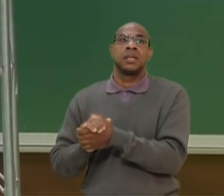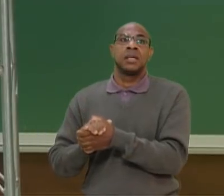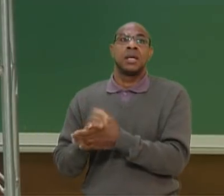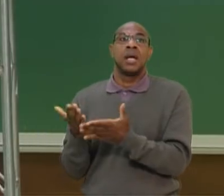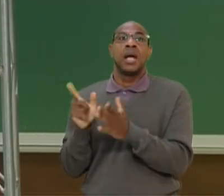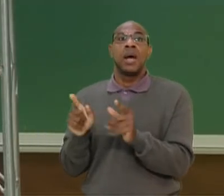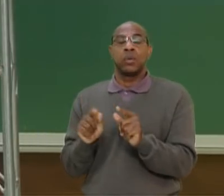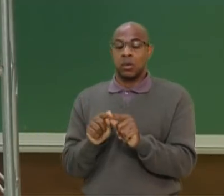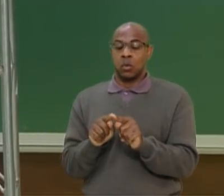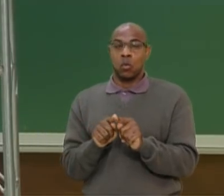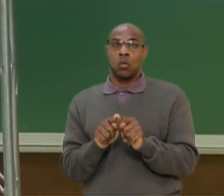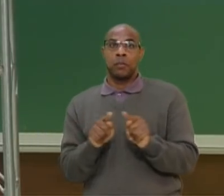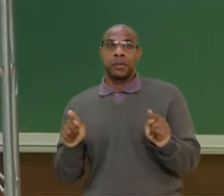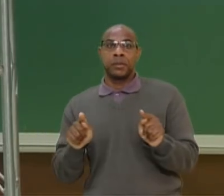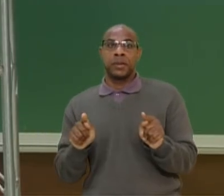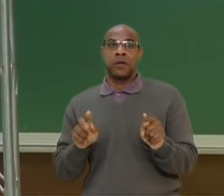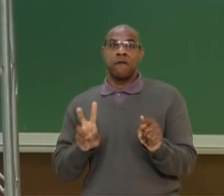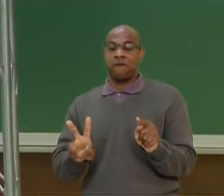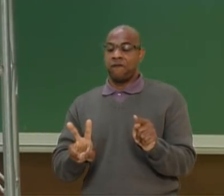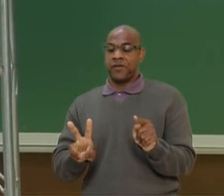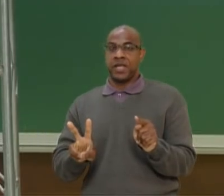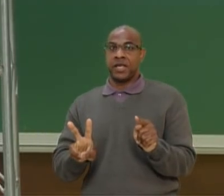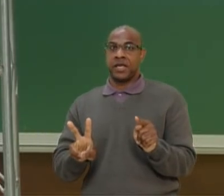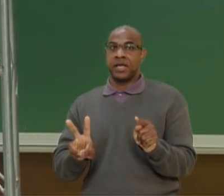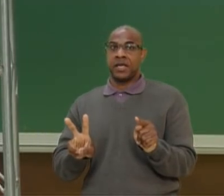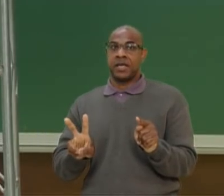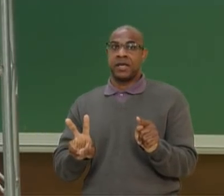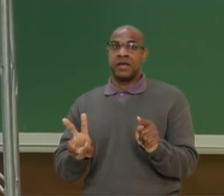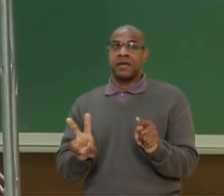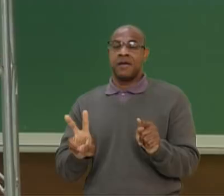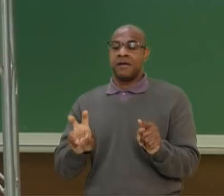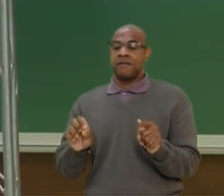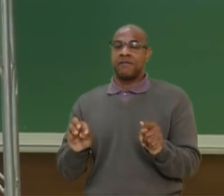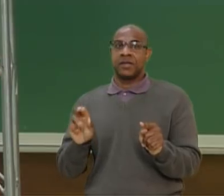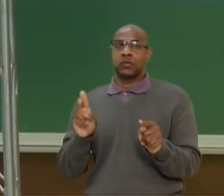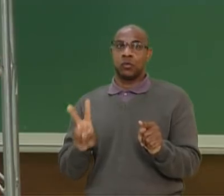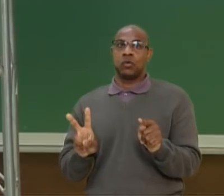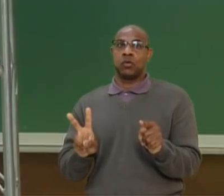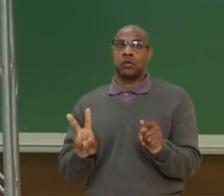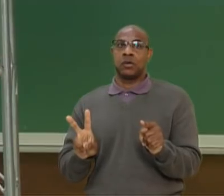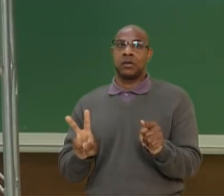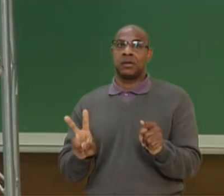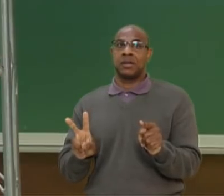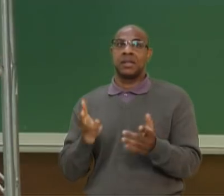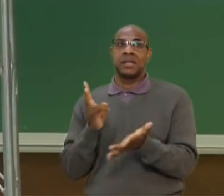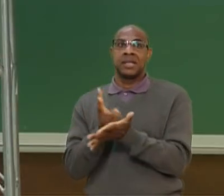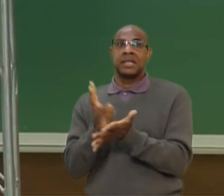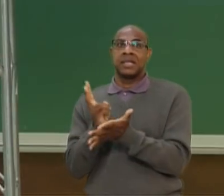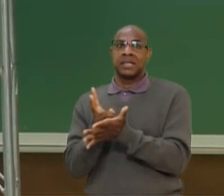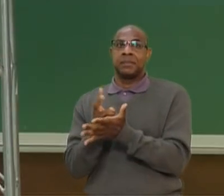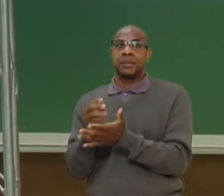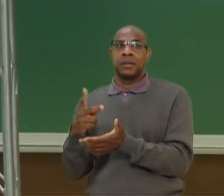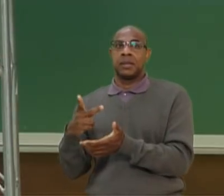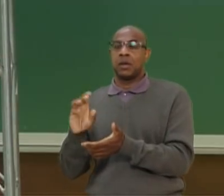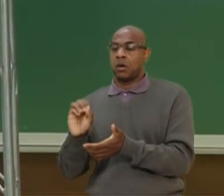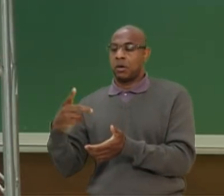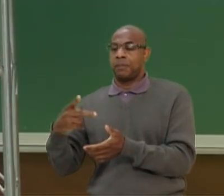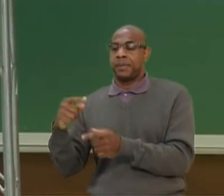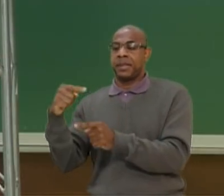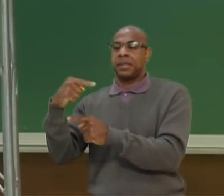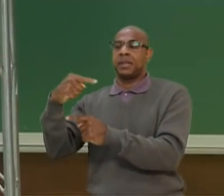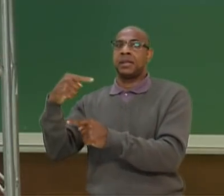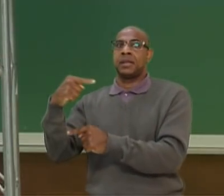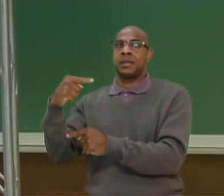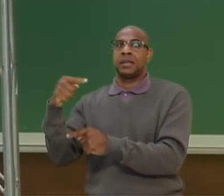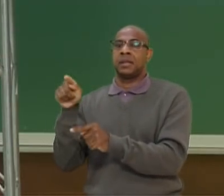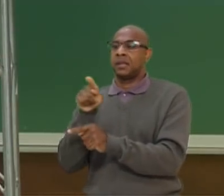É o comprimento do vetor OP. Quando a gente escreve vetor, sempre vai aparecer essa setinha em cima para